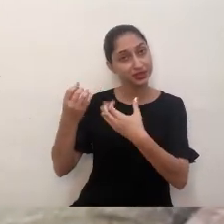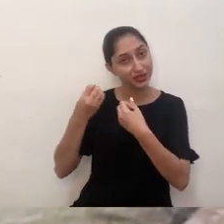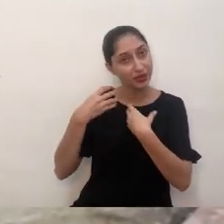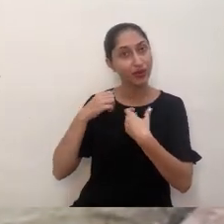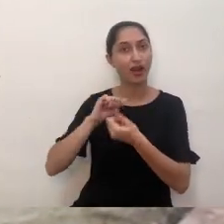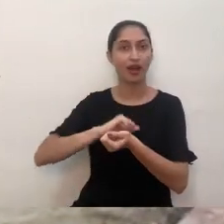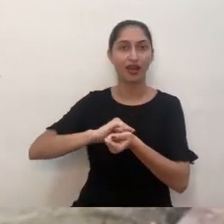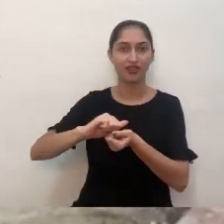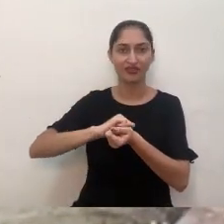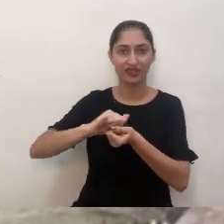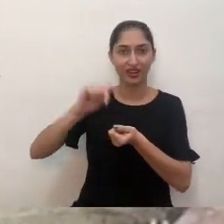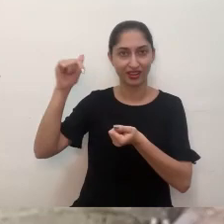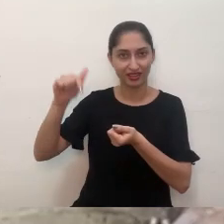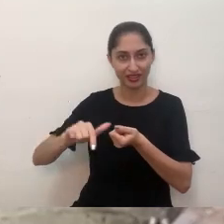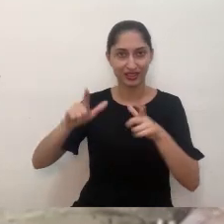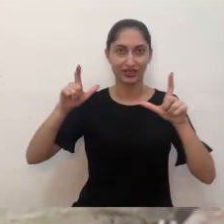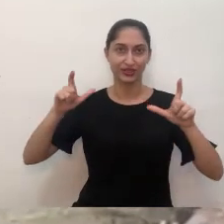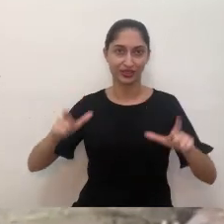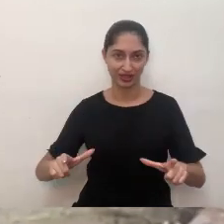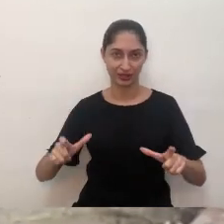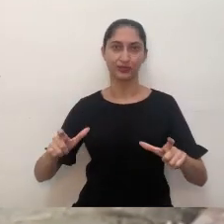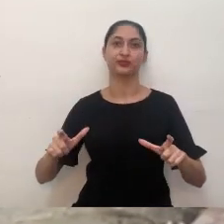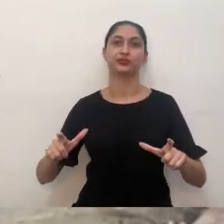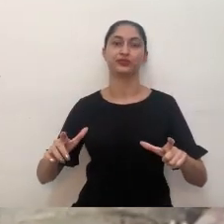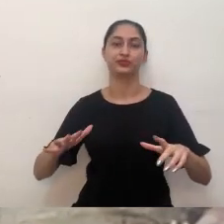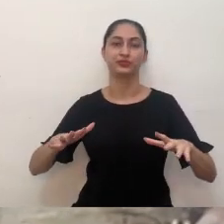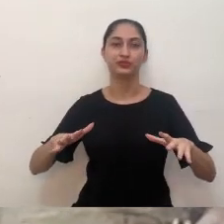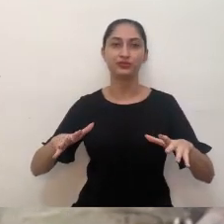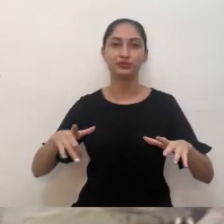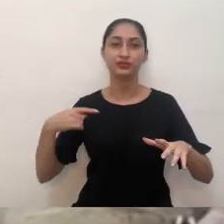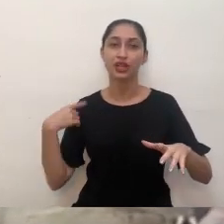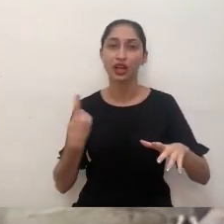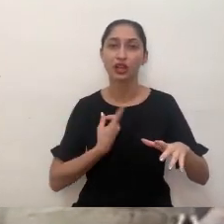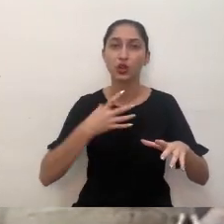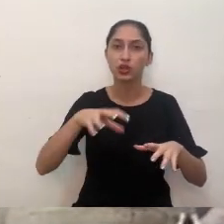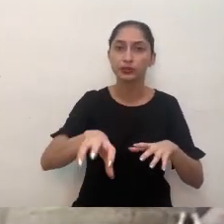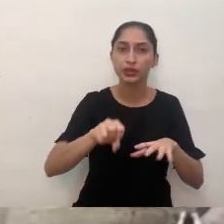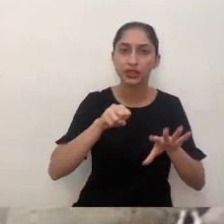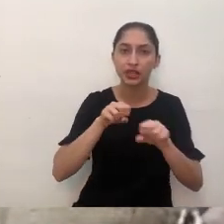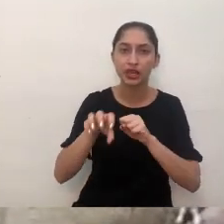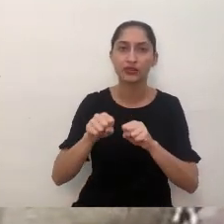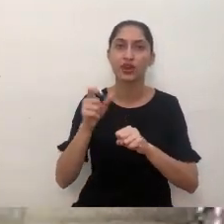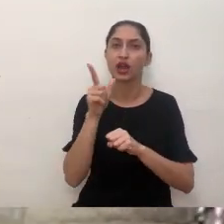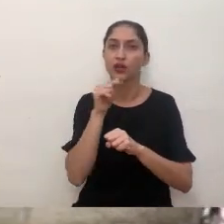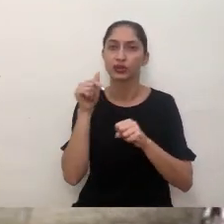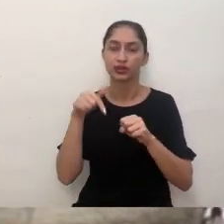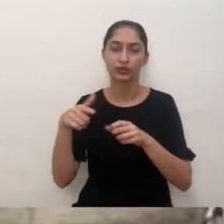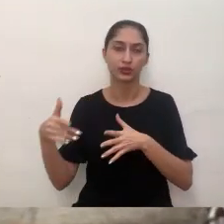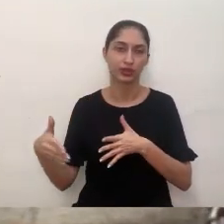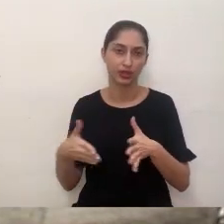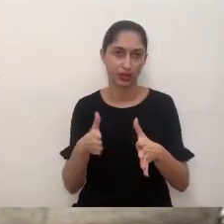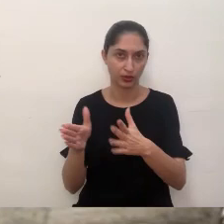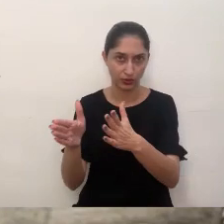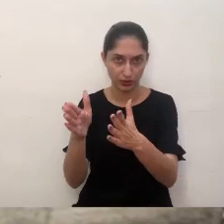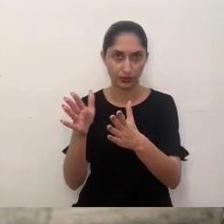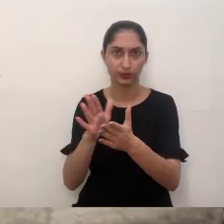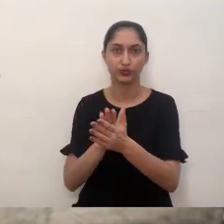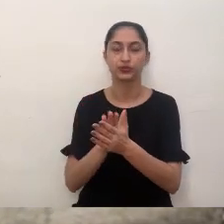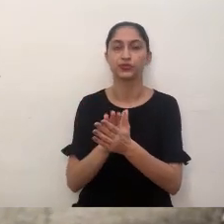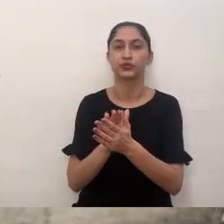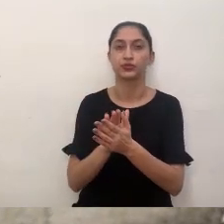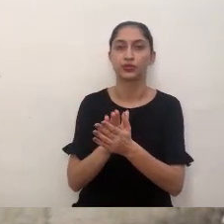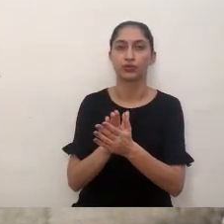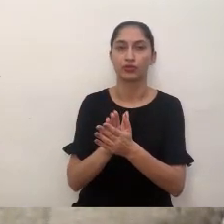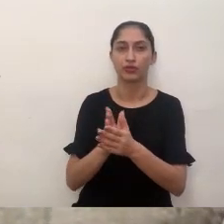nesse espaço aqui que a gente chama de caldeirão. A gente pegava água por costume, era aqui no rio também. A gente furava um buraco